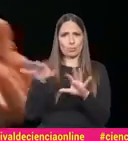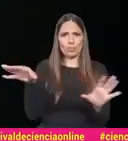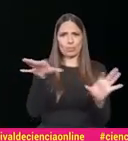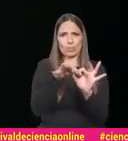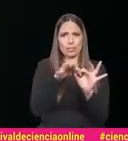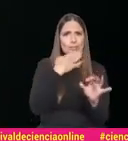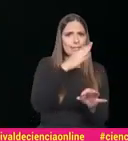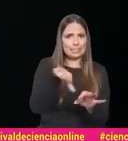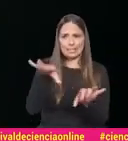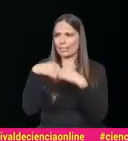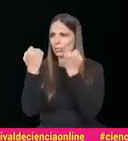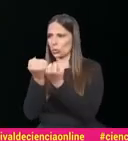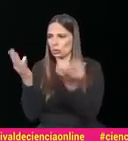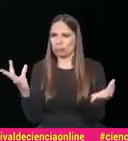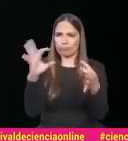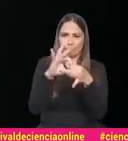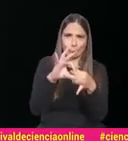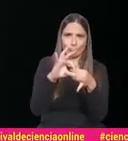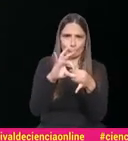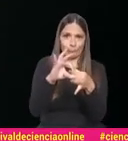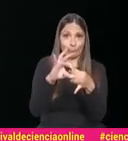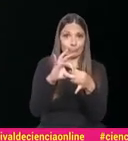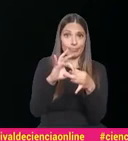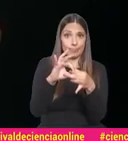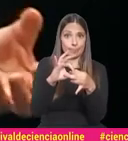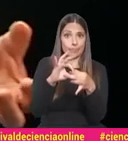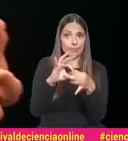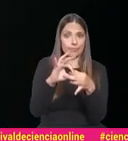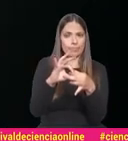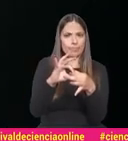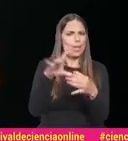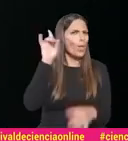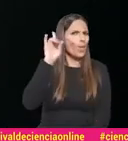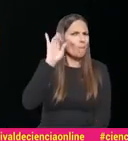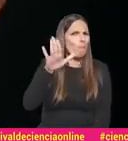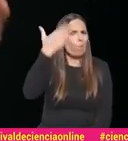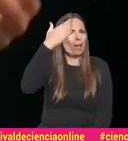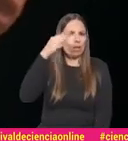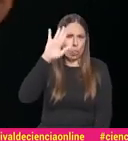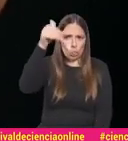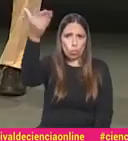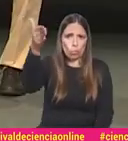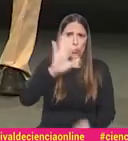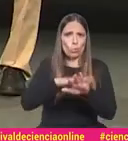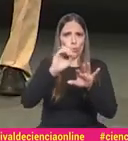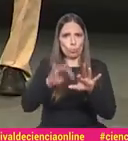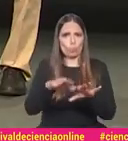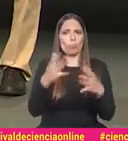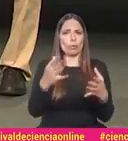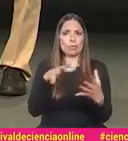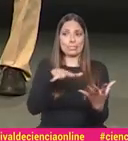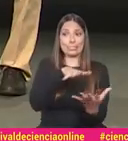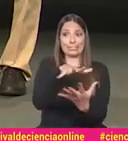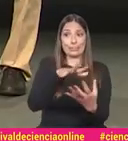da ciência com a sociedade e da sociedade com a ciência será cada vez mais crítica no futuro, porque a crise